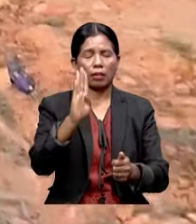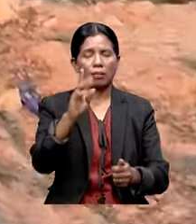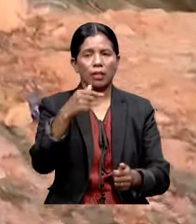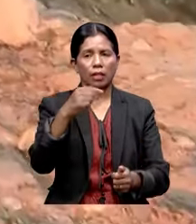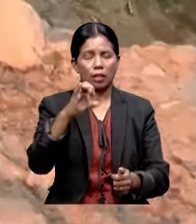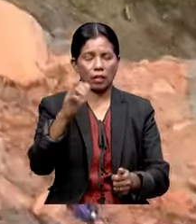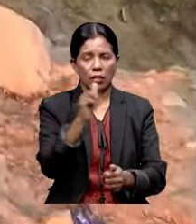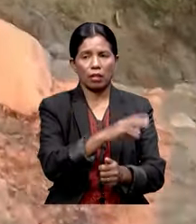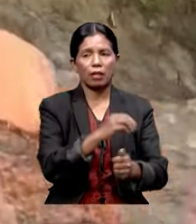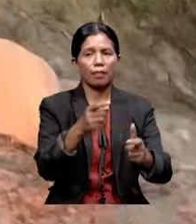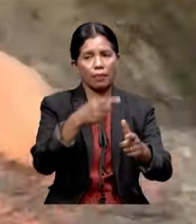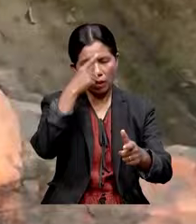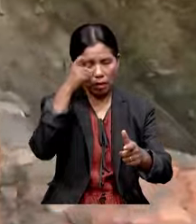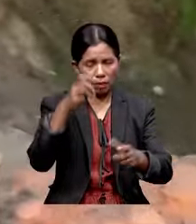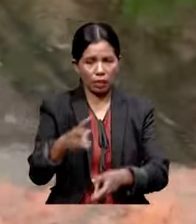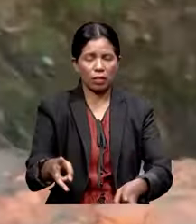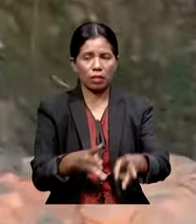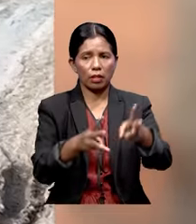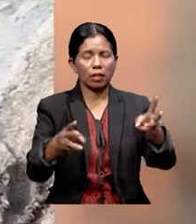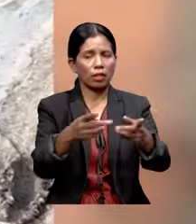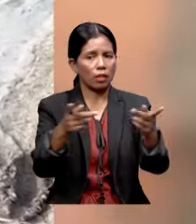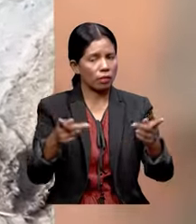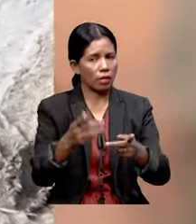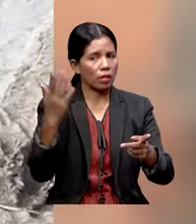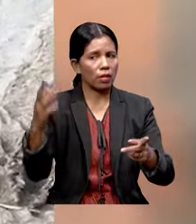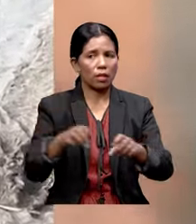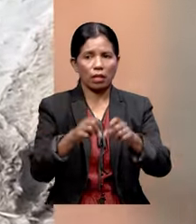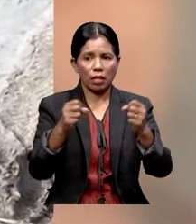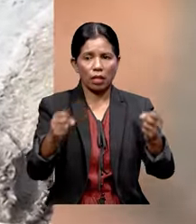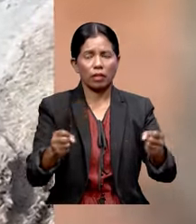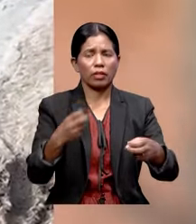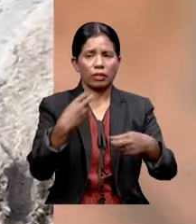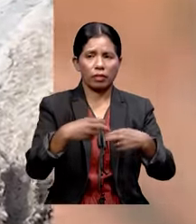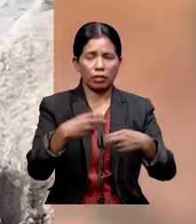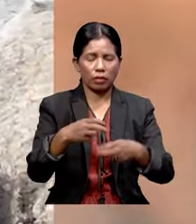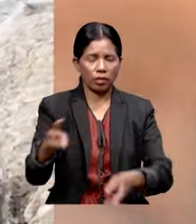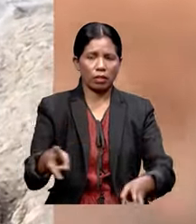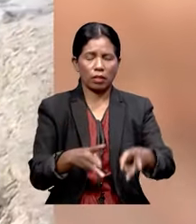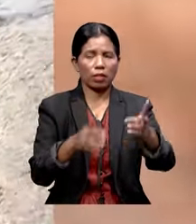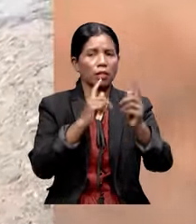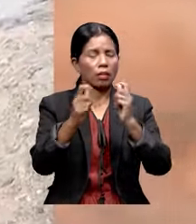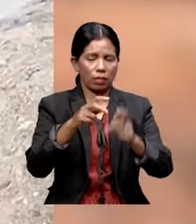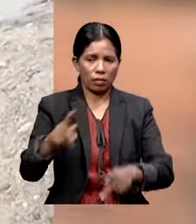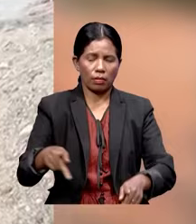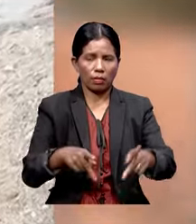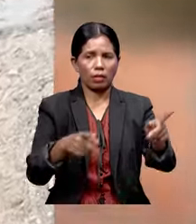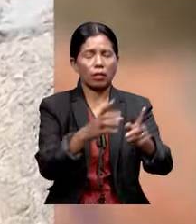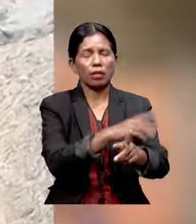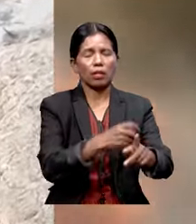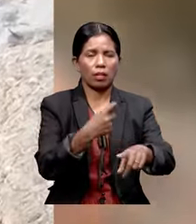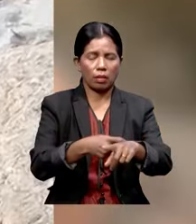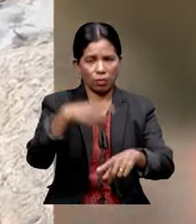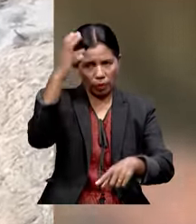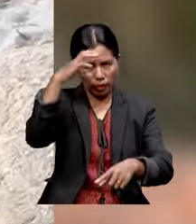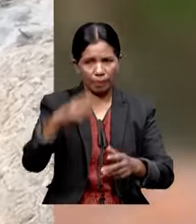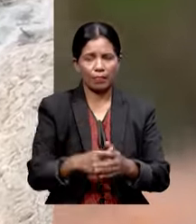Kelikai, no Atu Carbau, tamba condição estrada, e a área Hirakne grave, onde dificulta movimento transporte público, liuriu e a tempo uran.